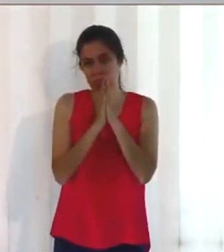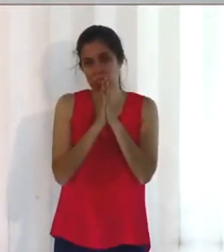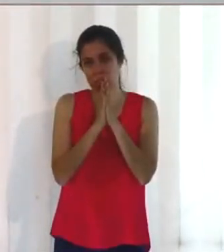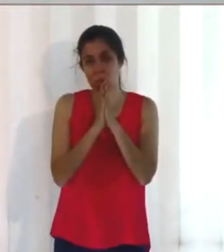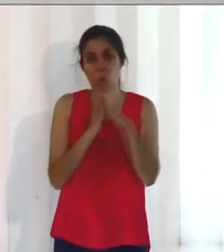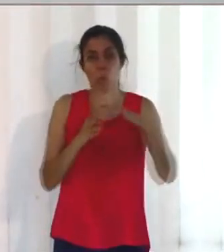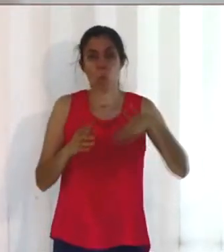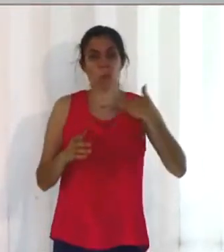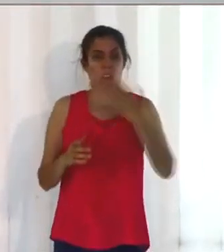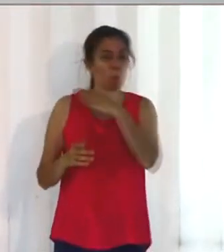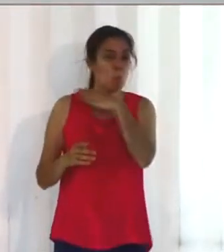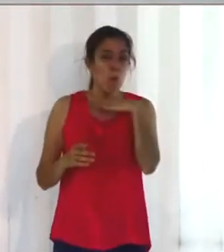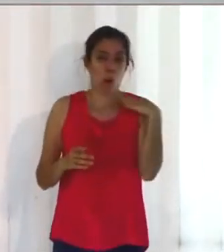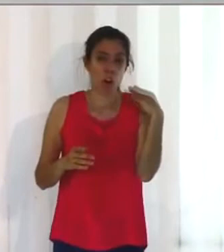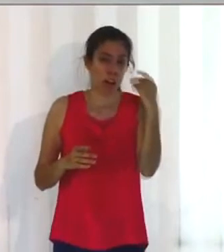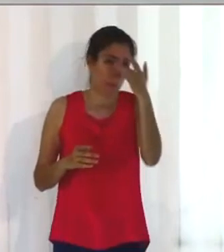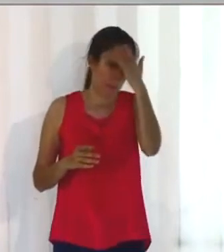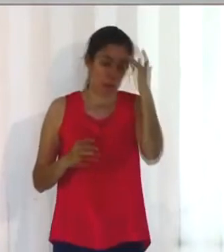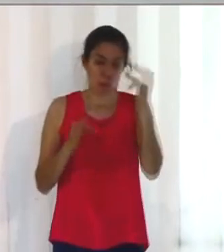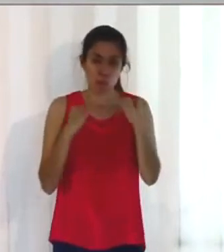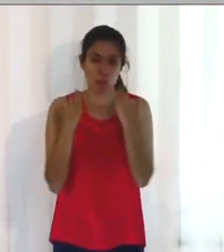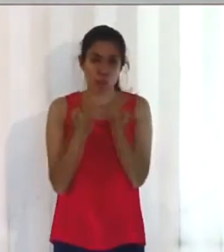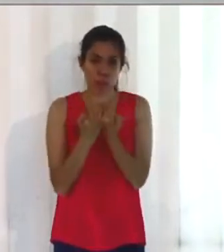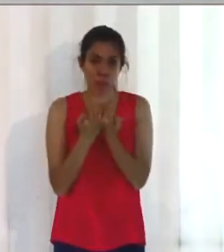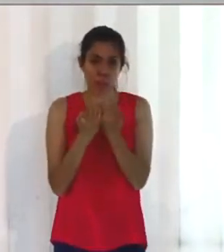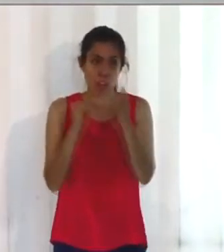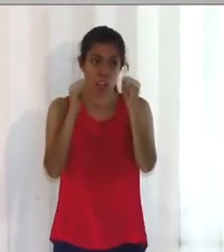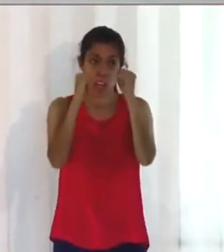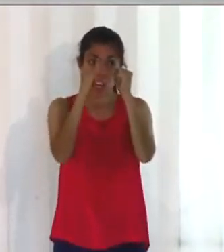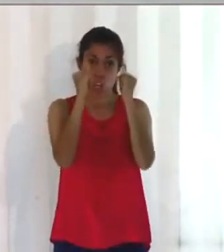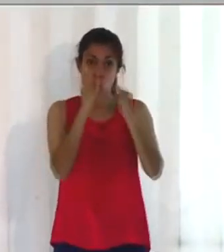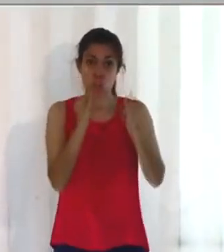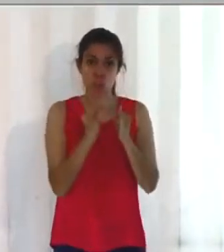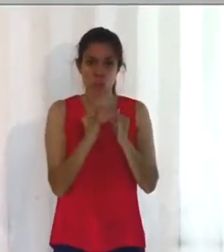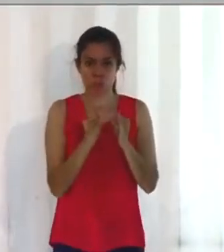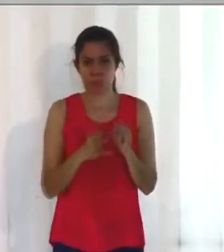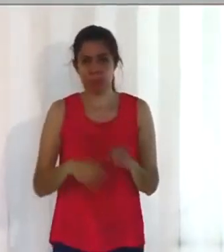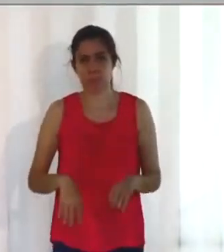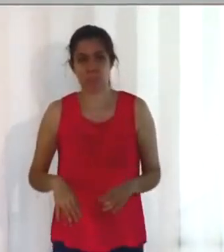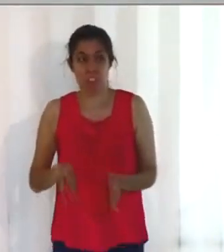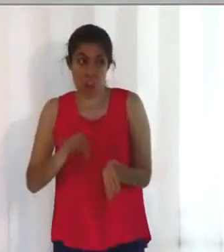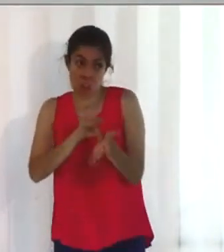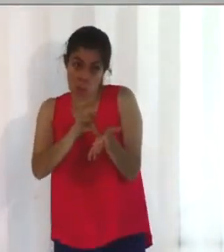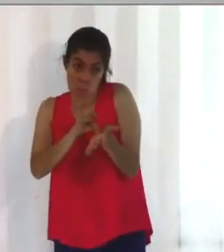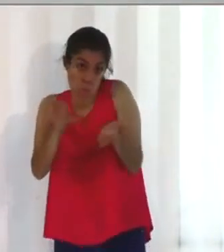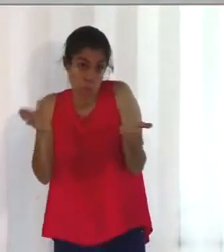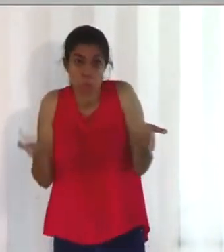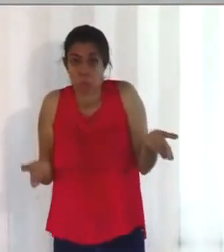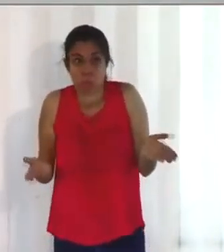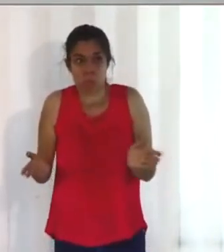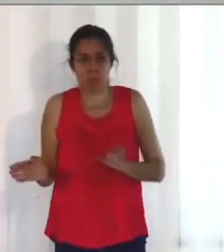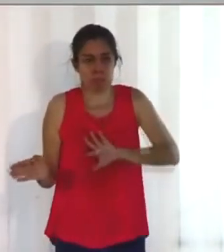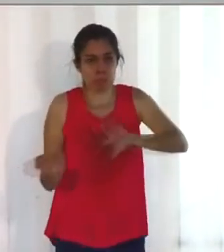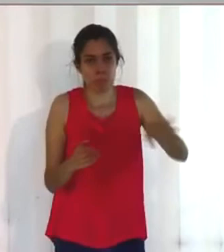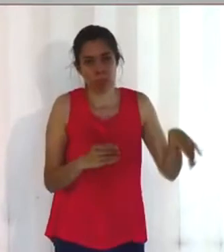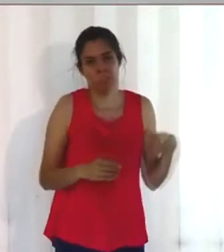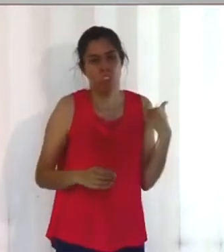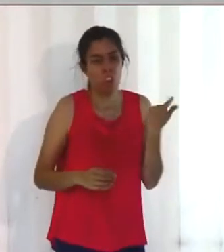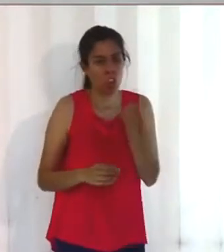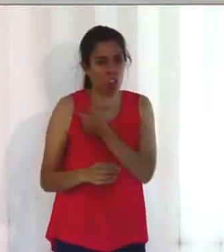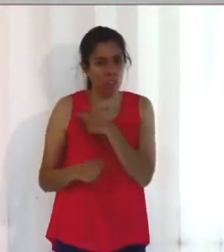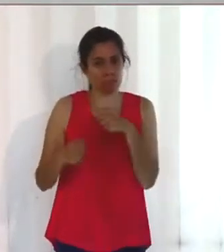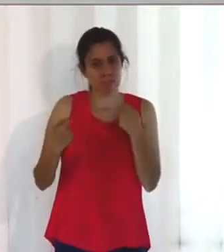pandemia? Olhemos para Abel. Abel consagrou ao Senhor e consagrou-se ao